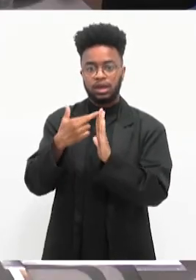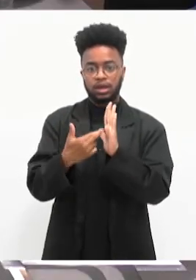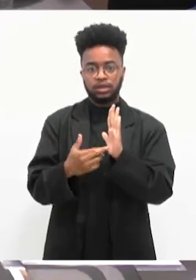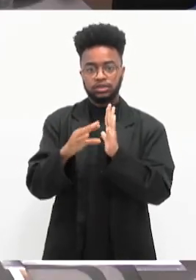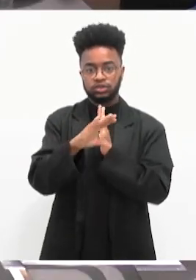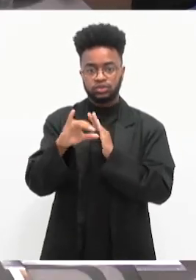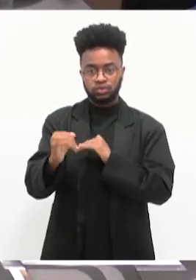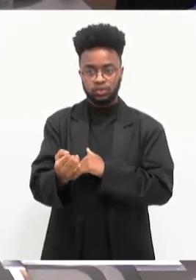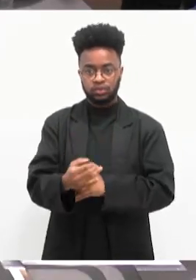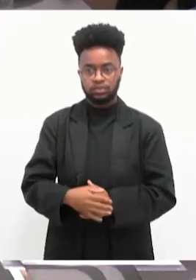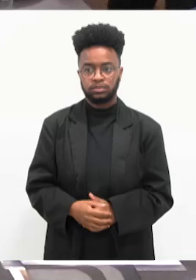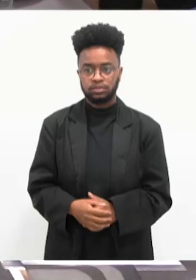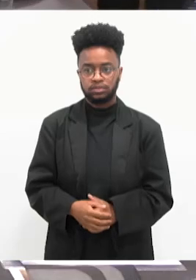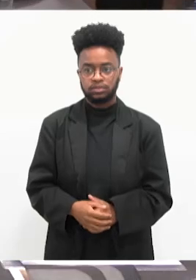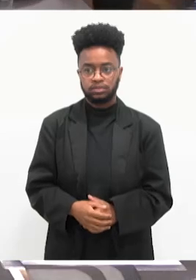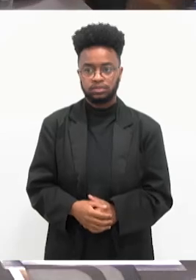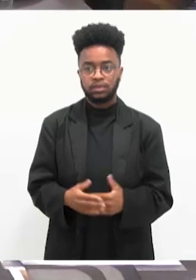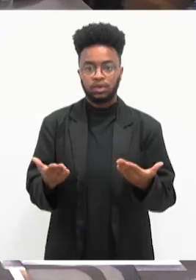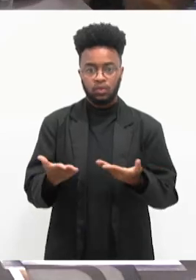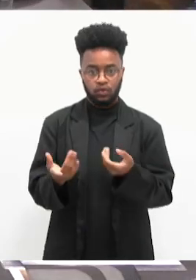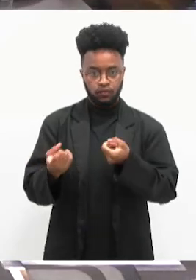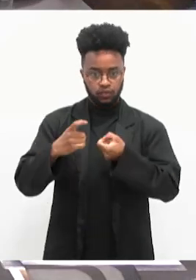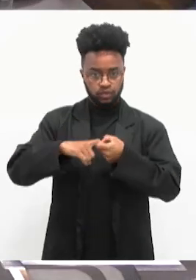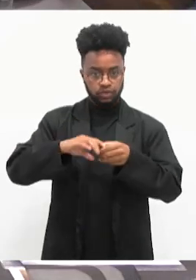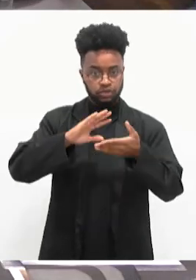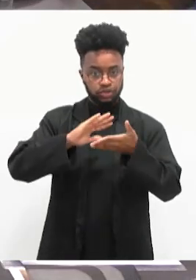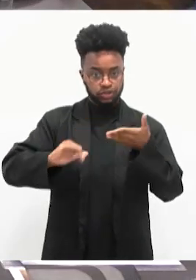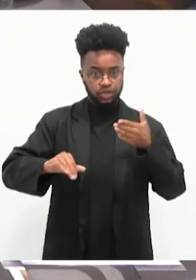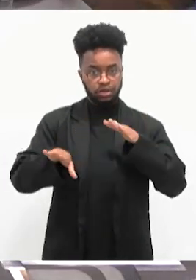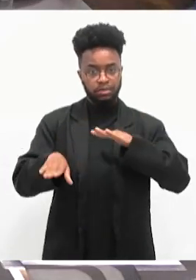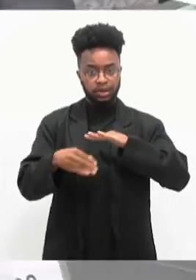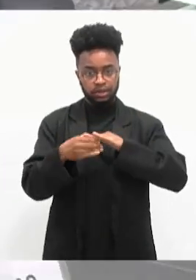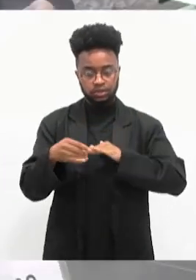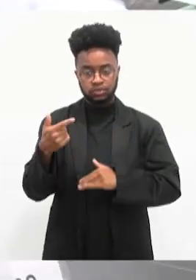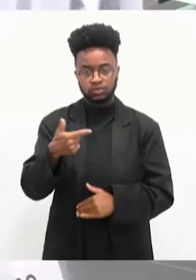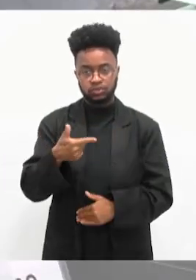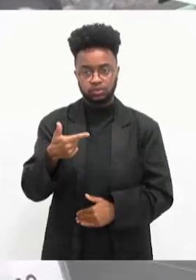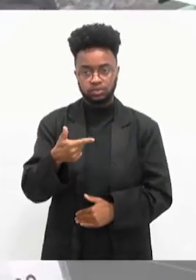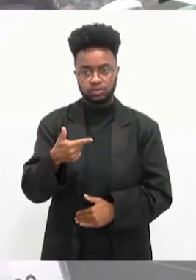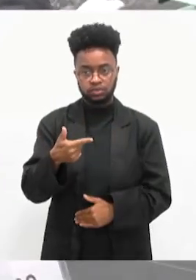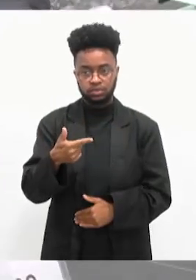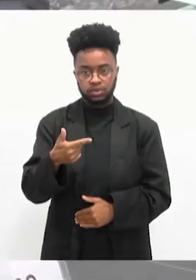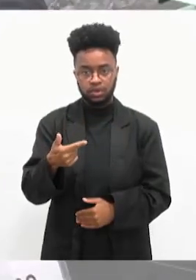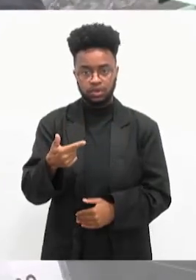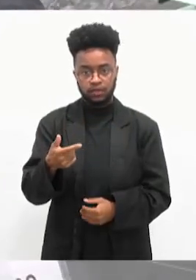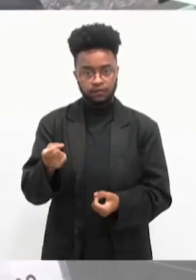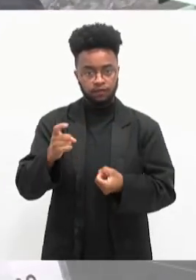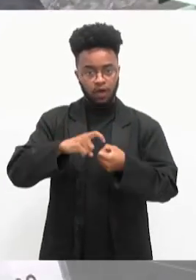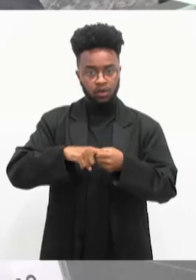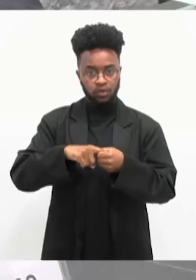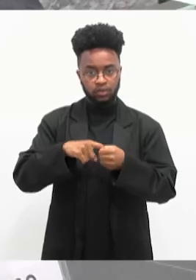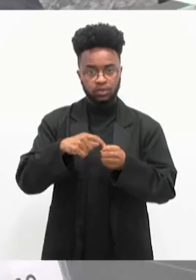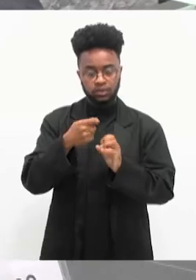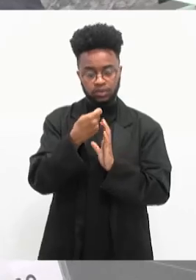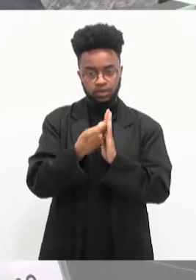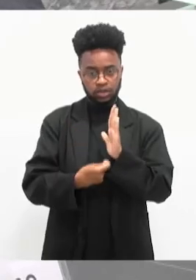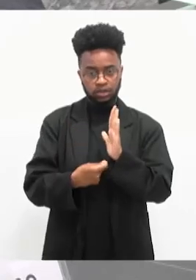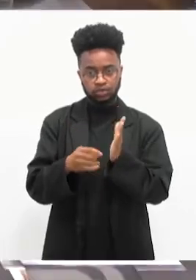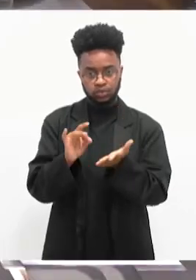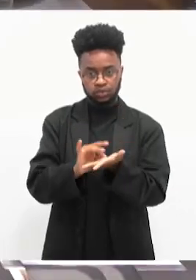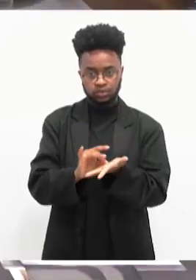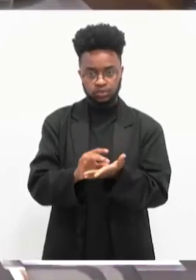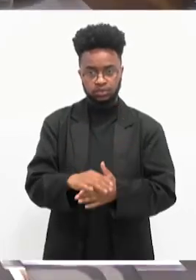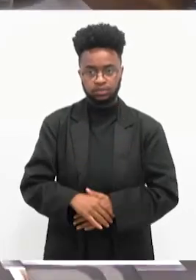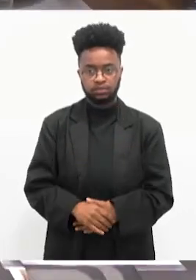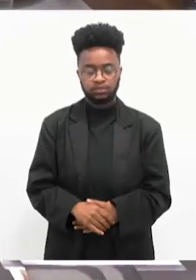isso que vamos Retira voltar. a emenda do segundo. Retira a emenda, na verdade, volta para o artigo